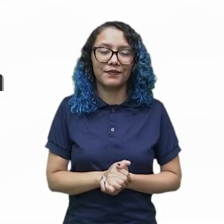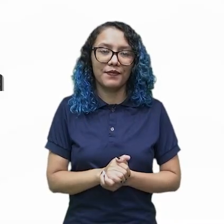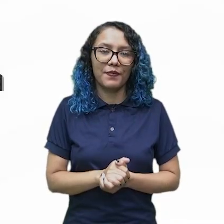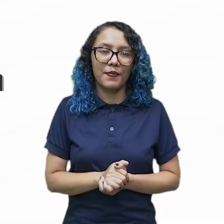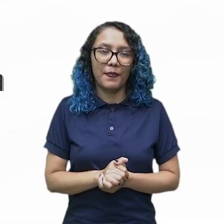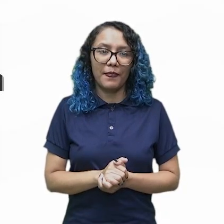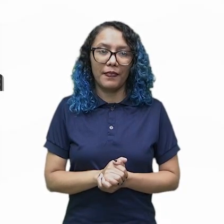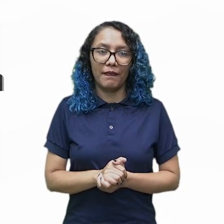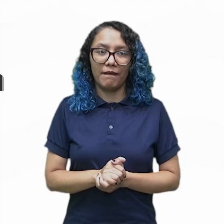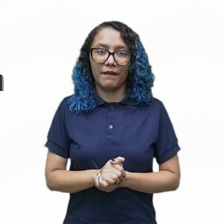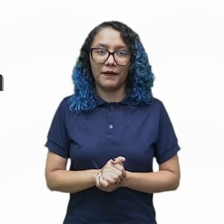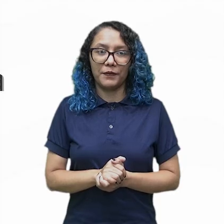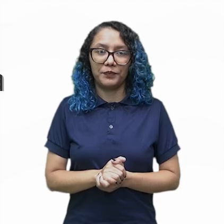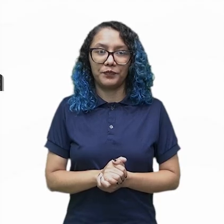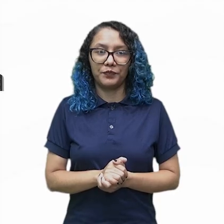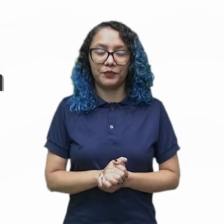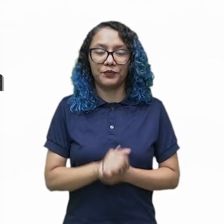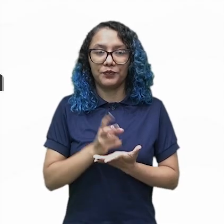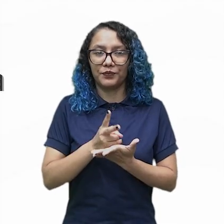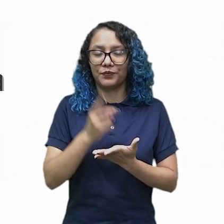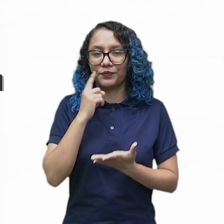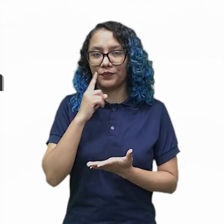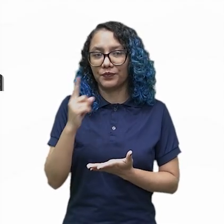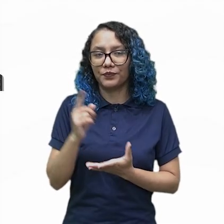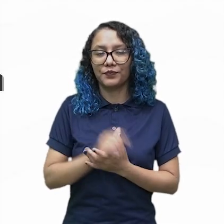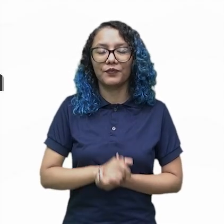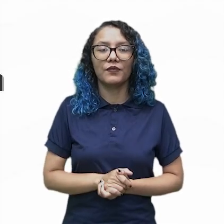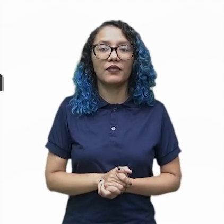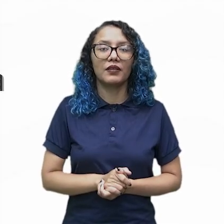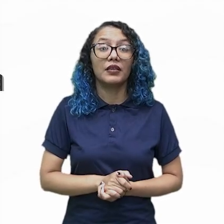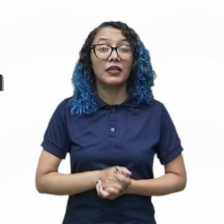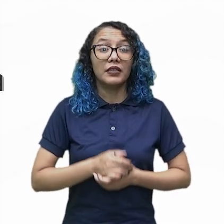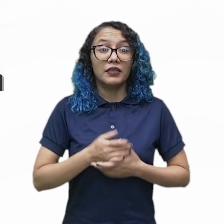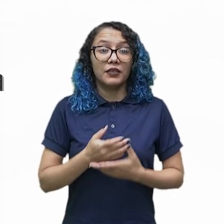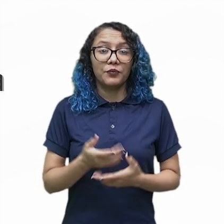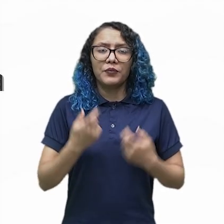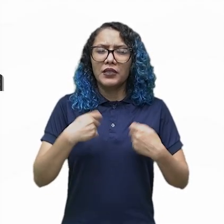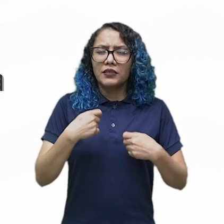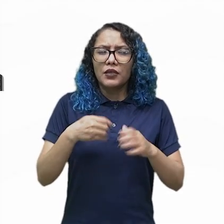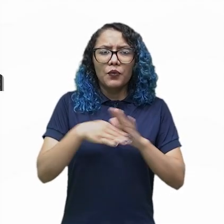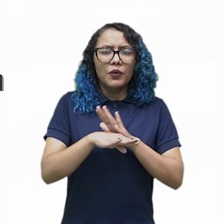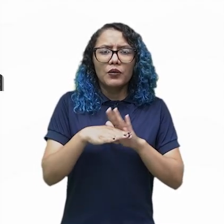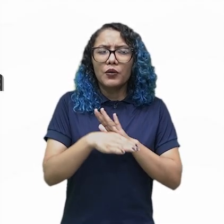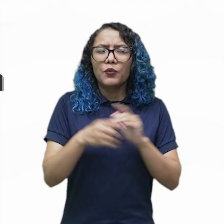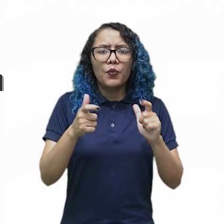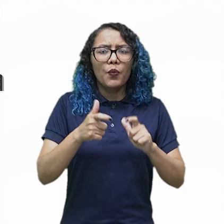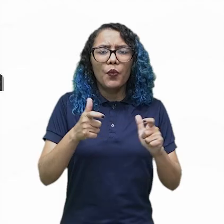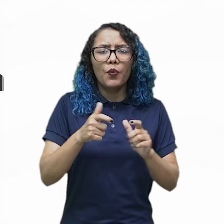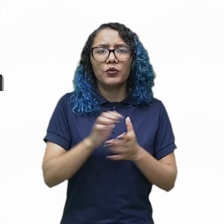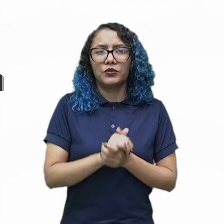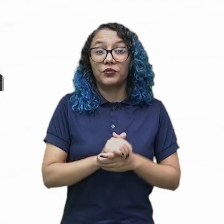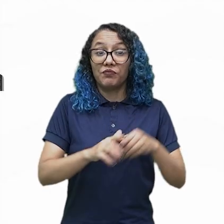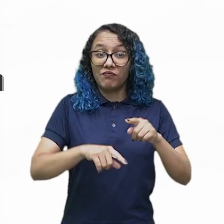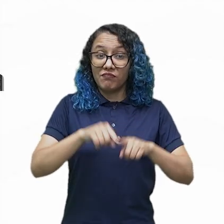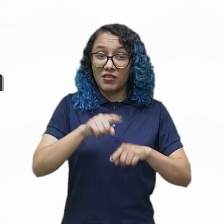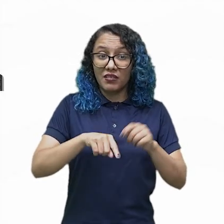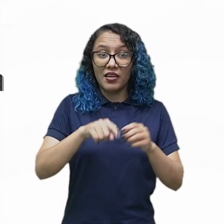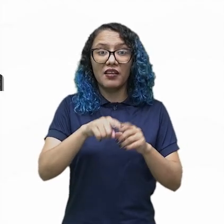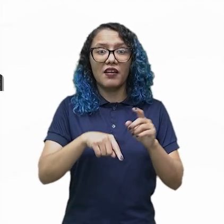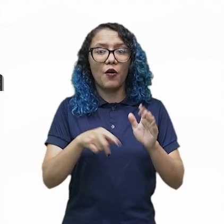esses resíduos químicos, eles devem ser armazenados em embalagens